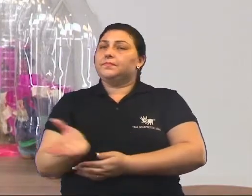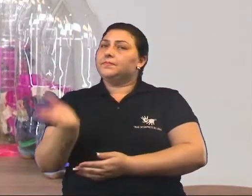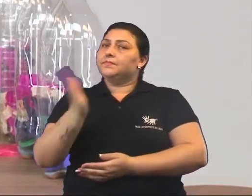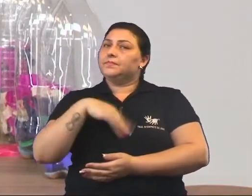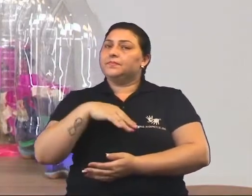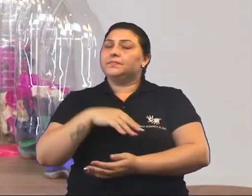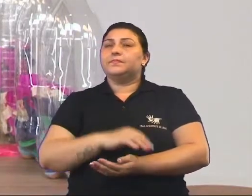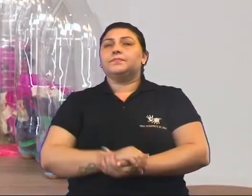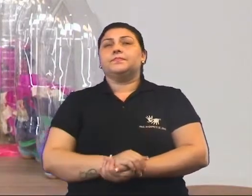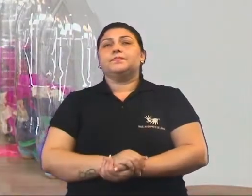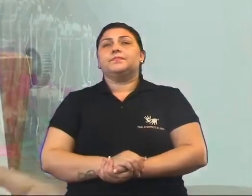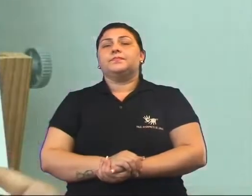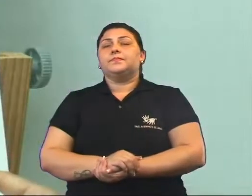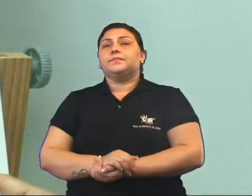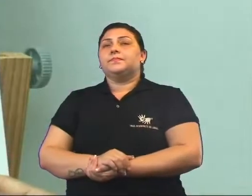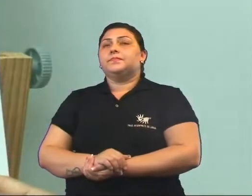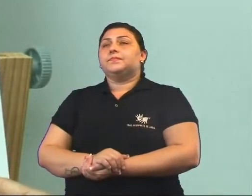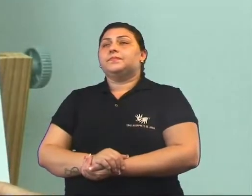lá?